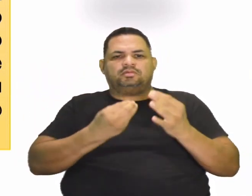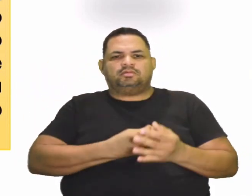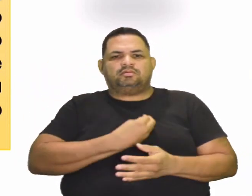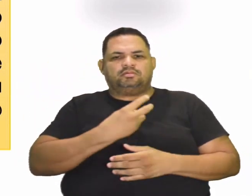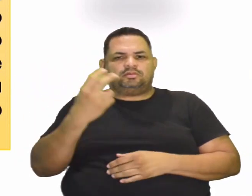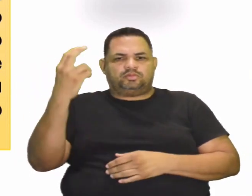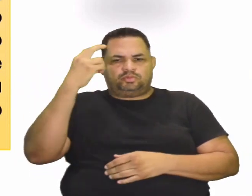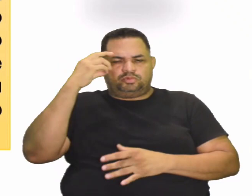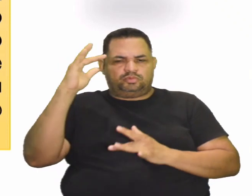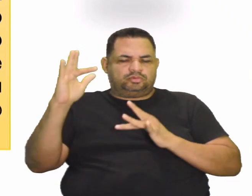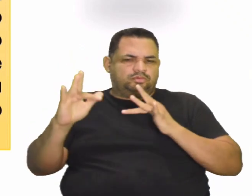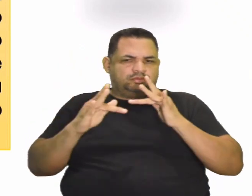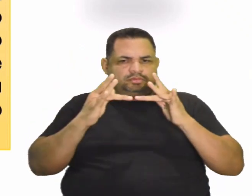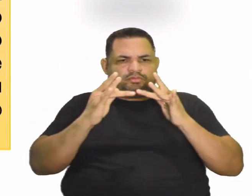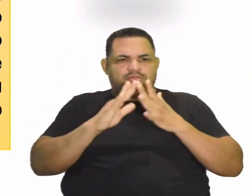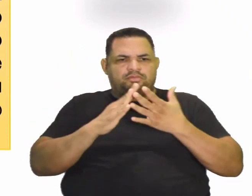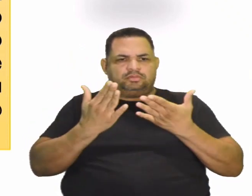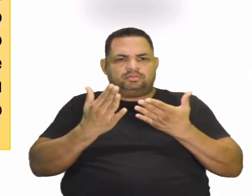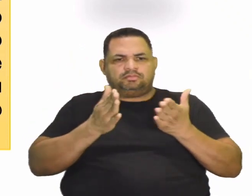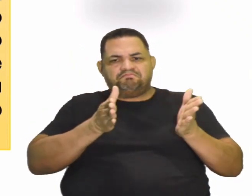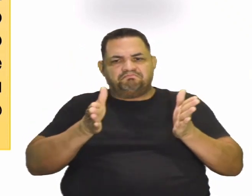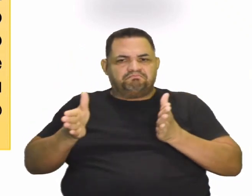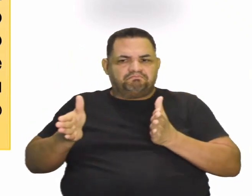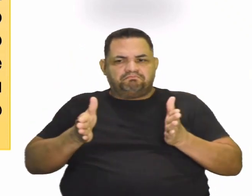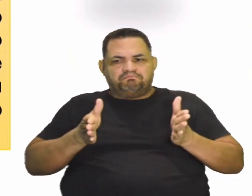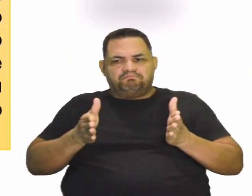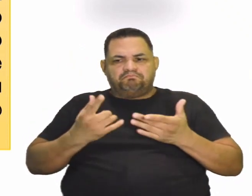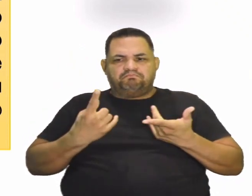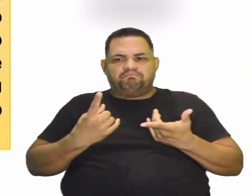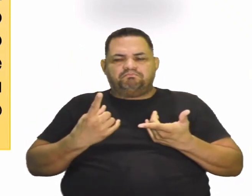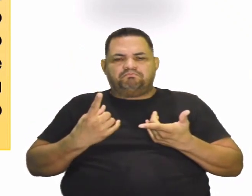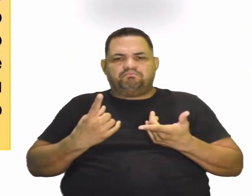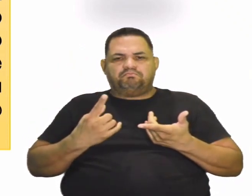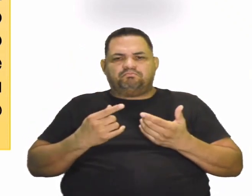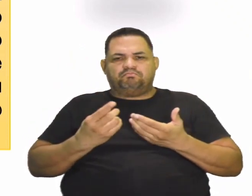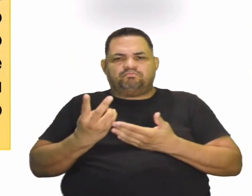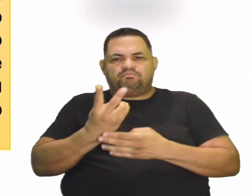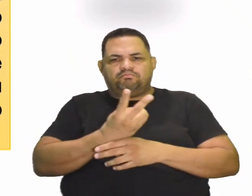cultura clássica, né? Eles buscaram também